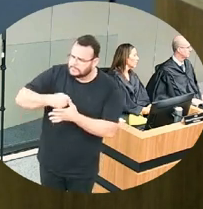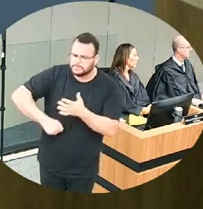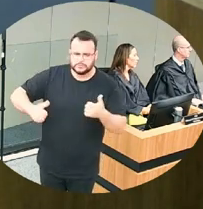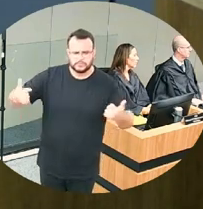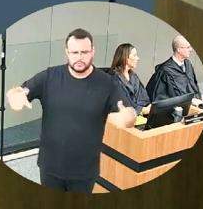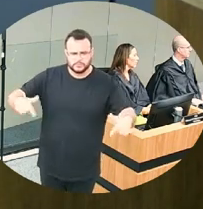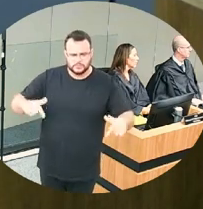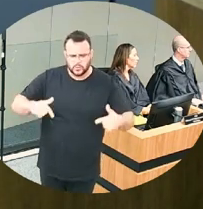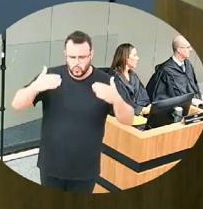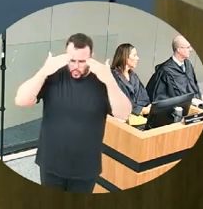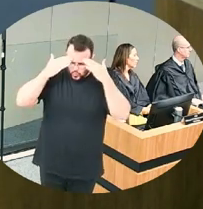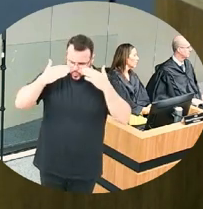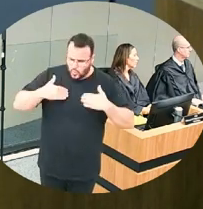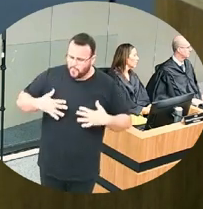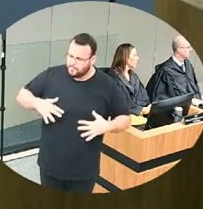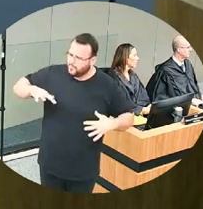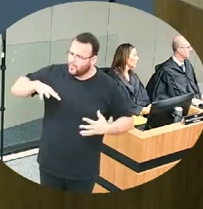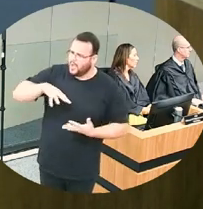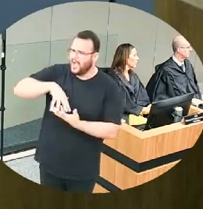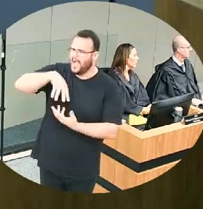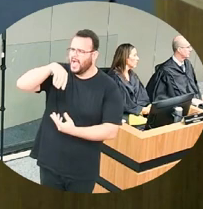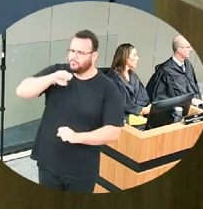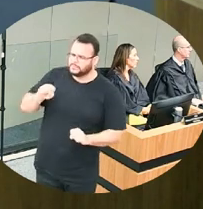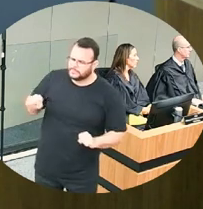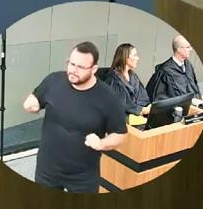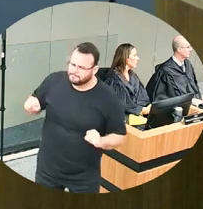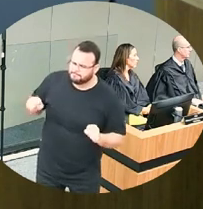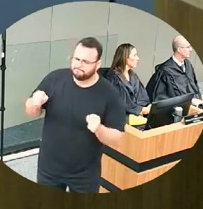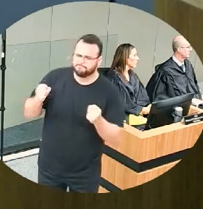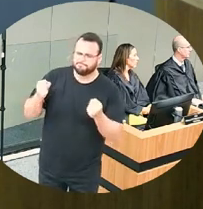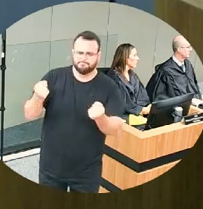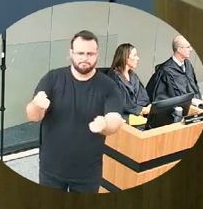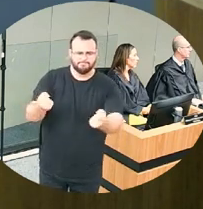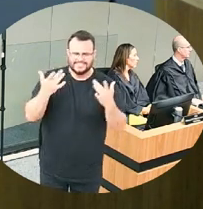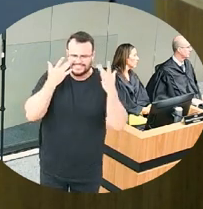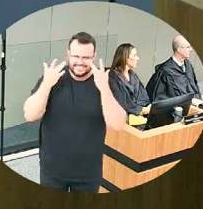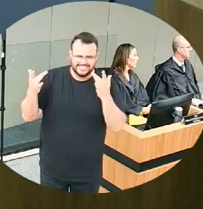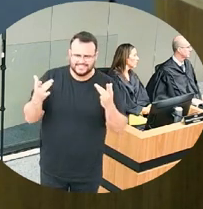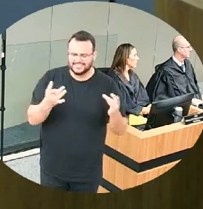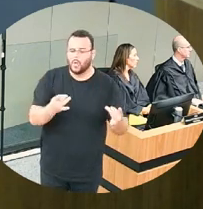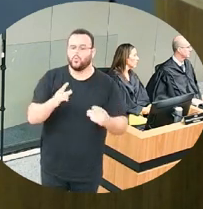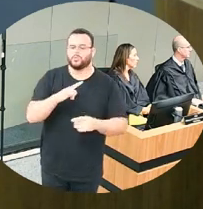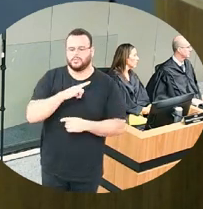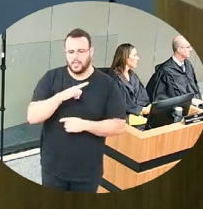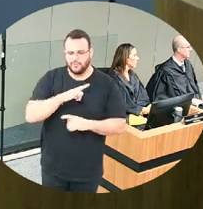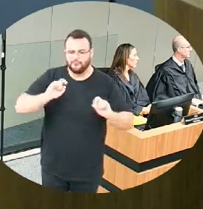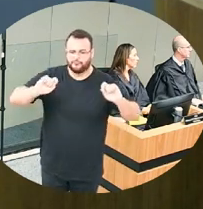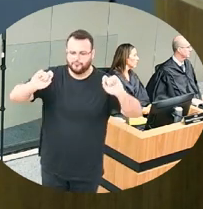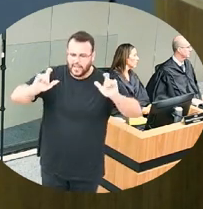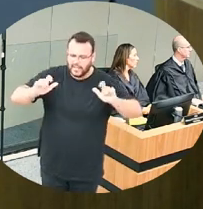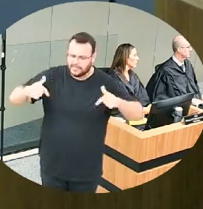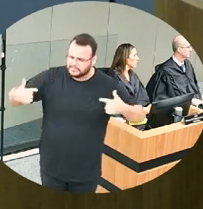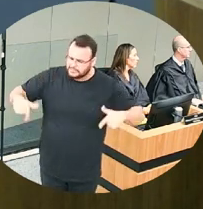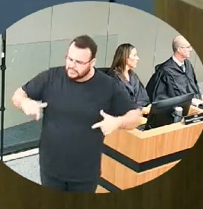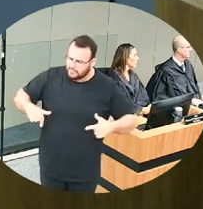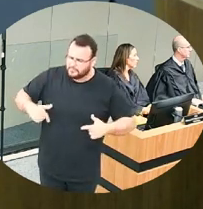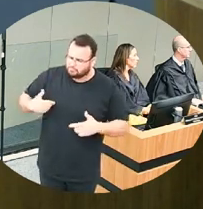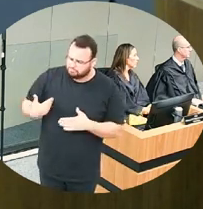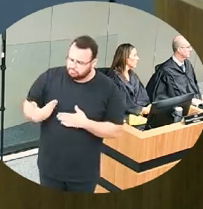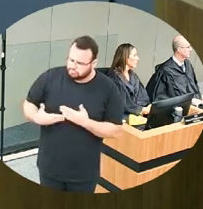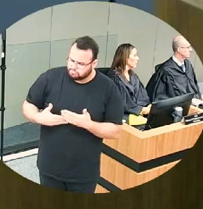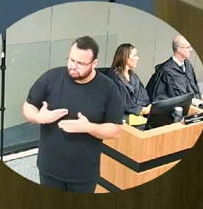alma ao nosso tribunal o senhor foi muito Atento e o senhor teve eh o trabalho da